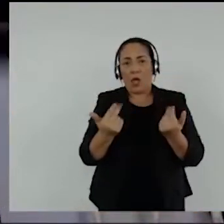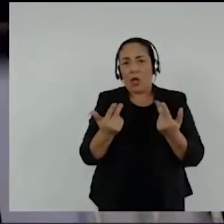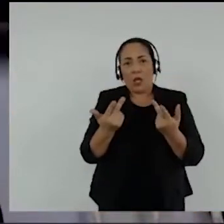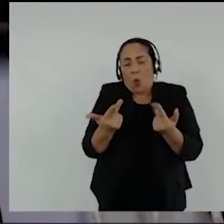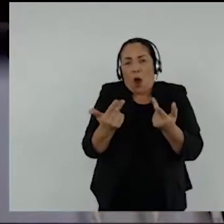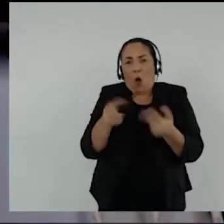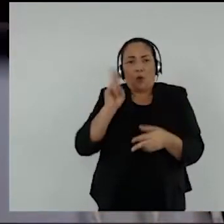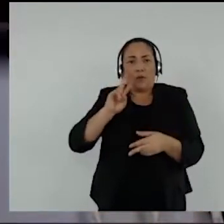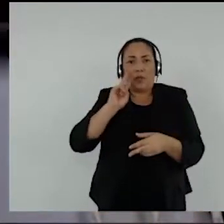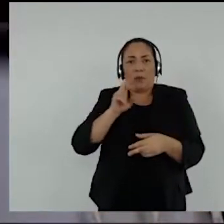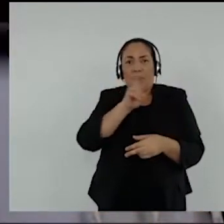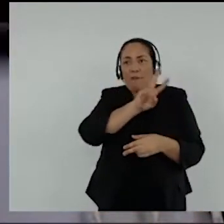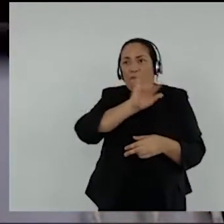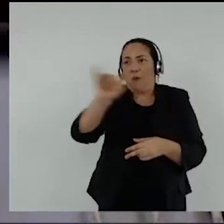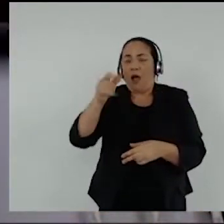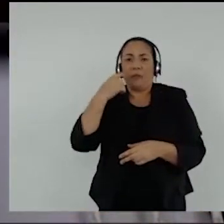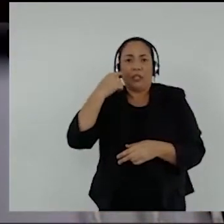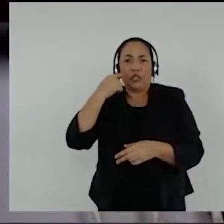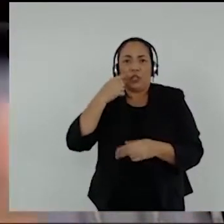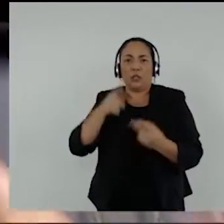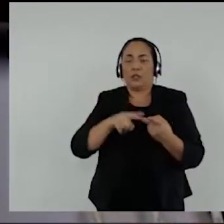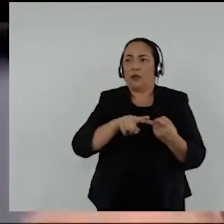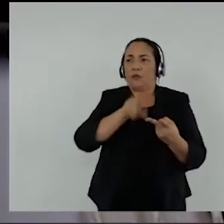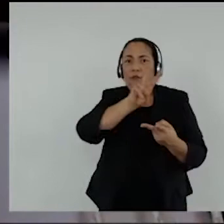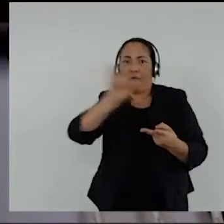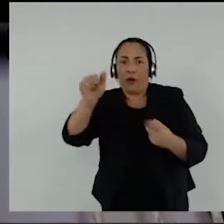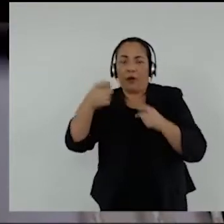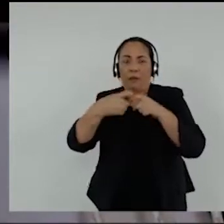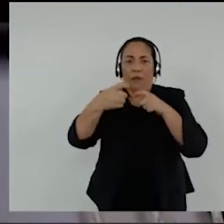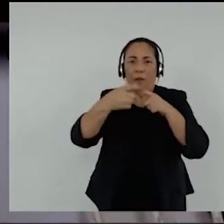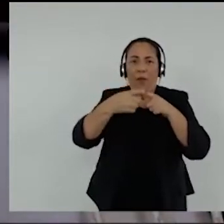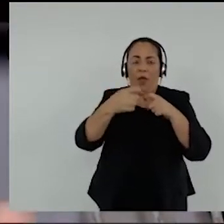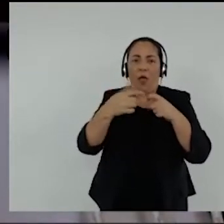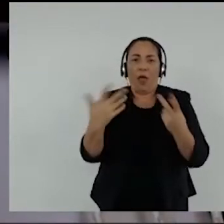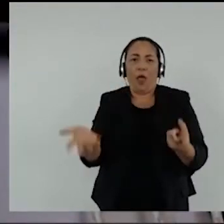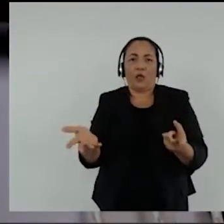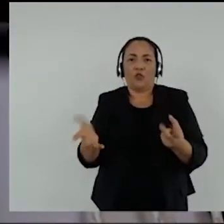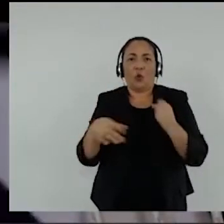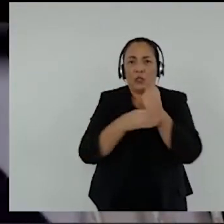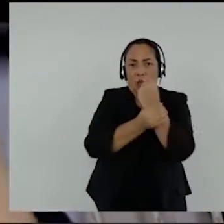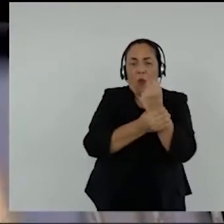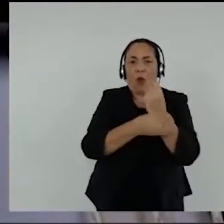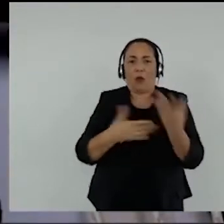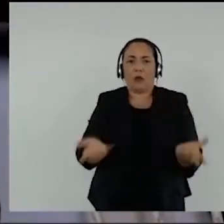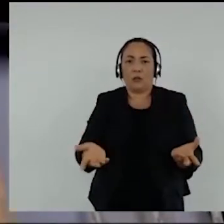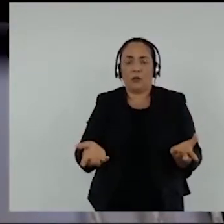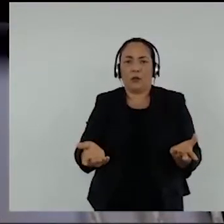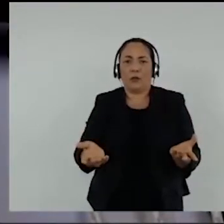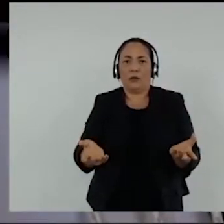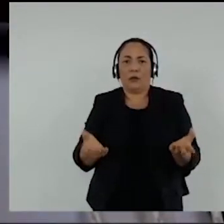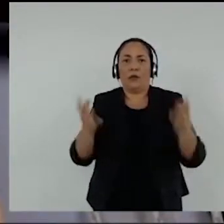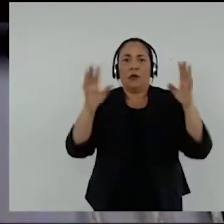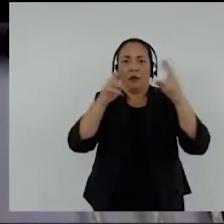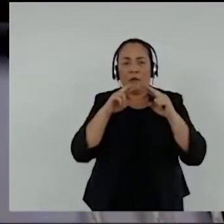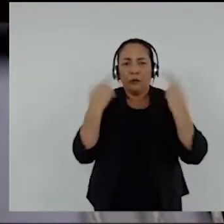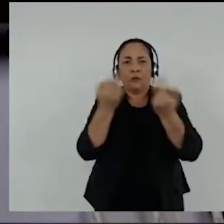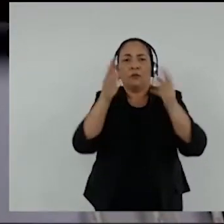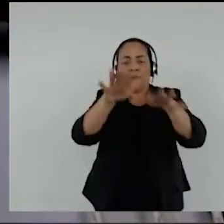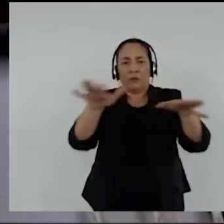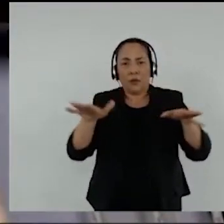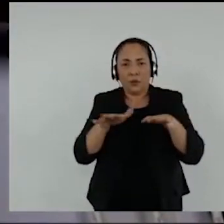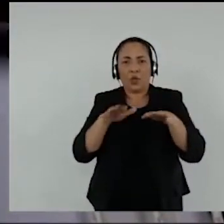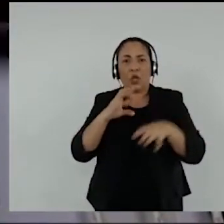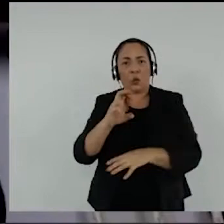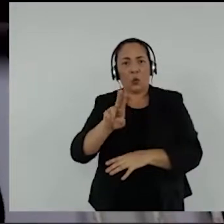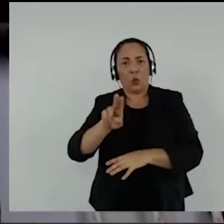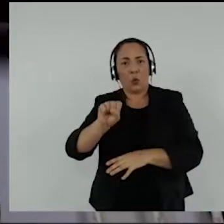segurança, e num dentista vai com segurança. Entendo, por exemplo, que uma audiência de custódia poderia haver uma dinâmica de